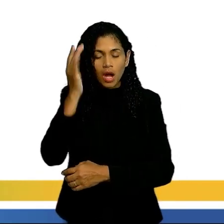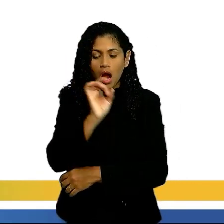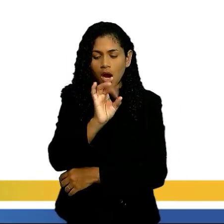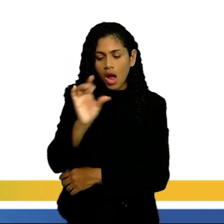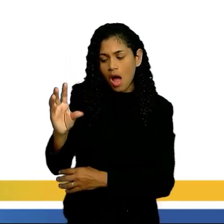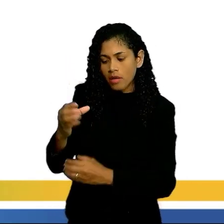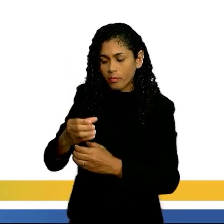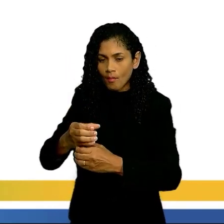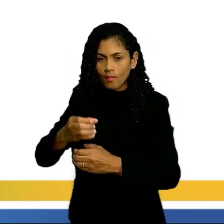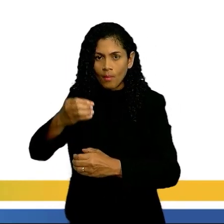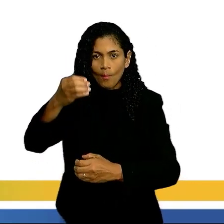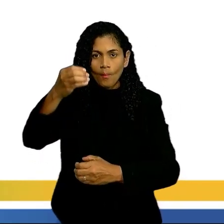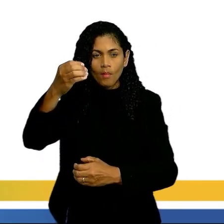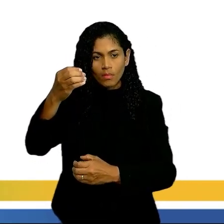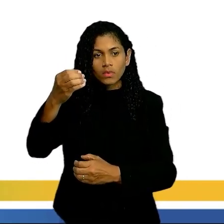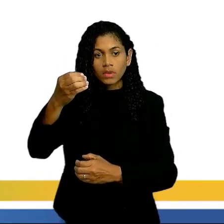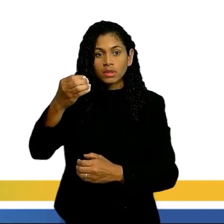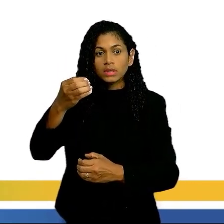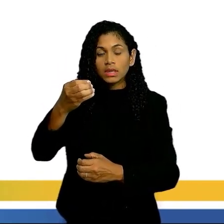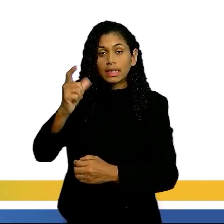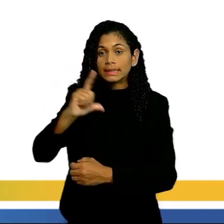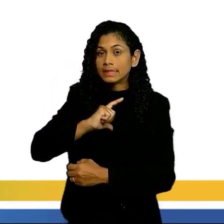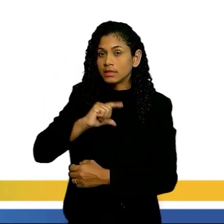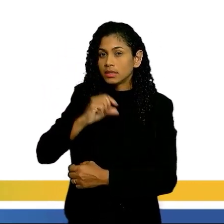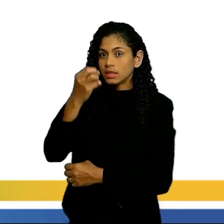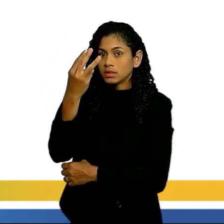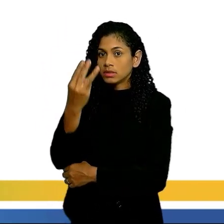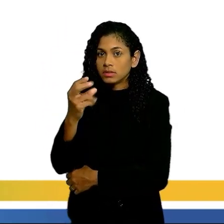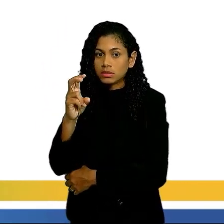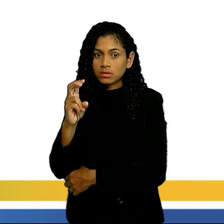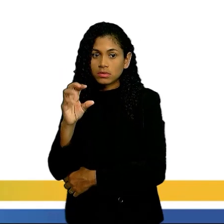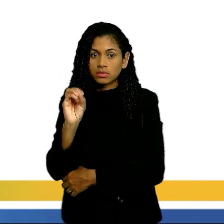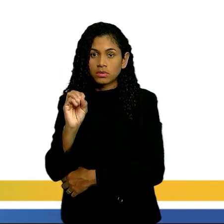ele deverá comprar pelo menos...